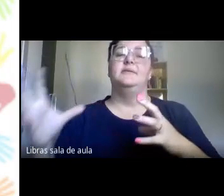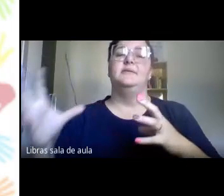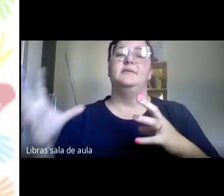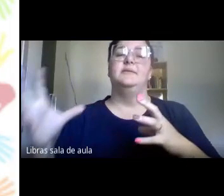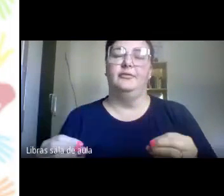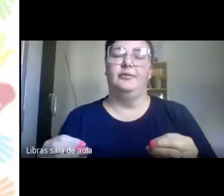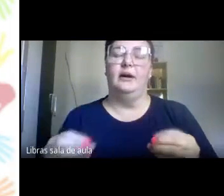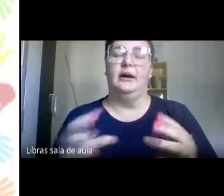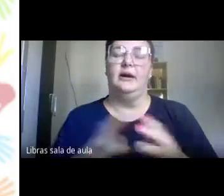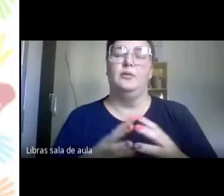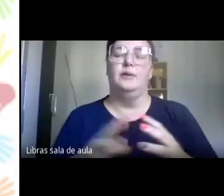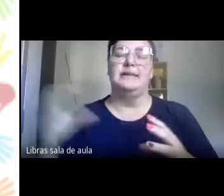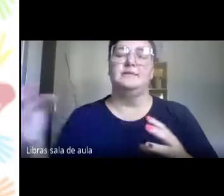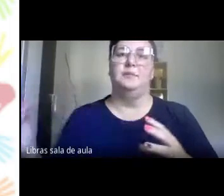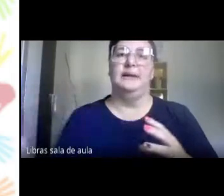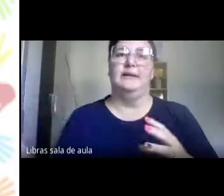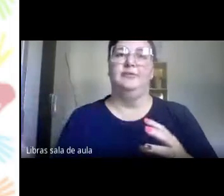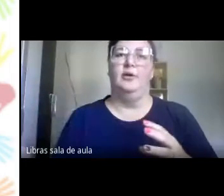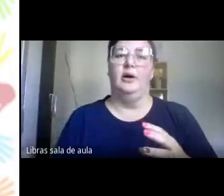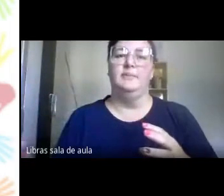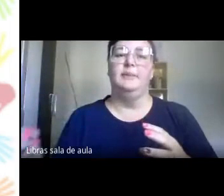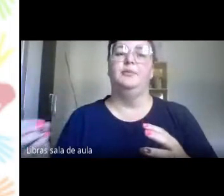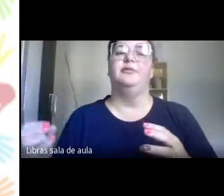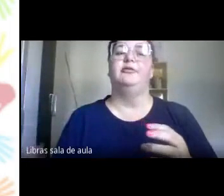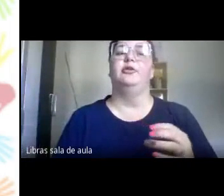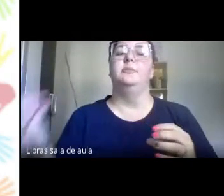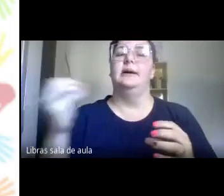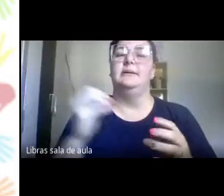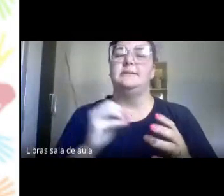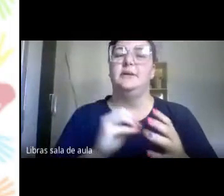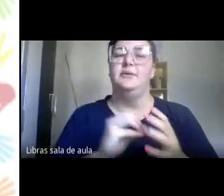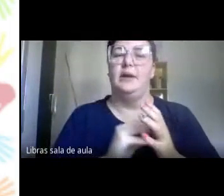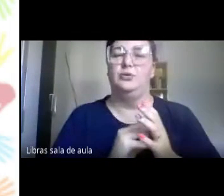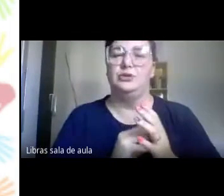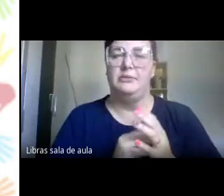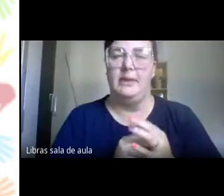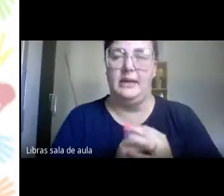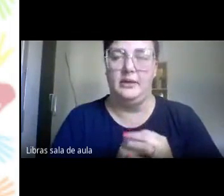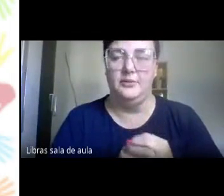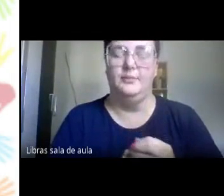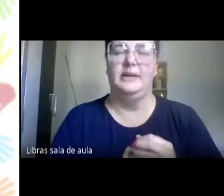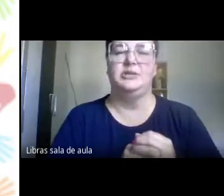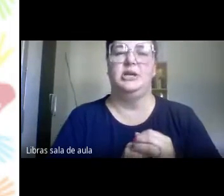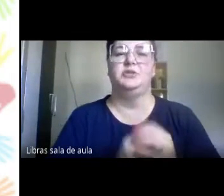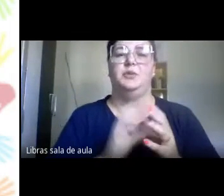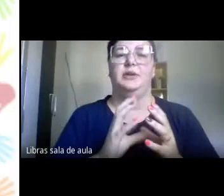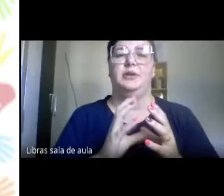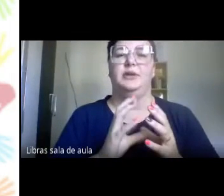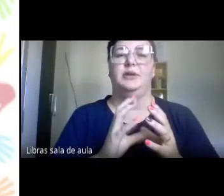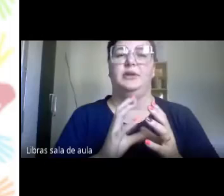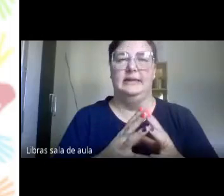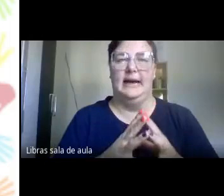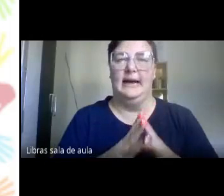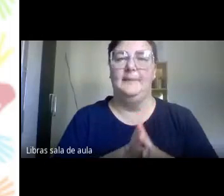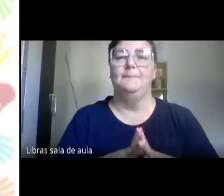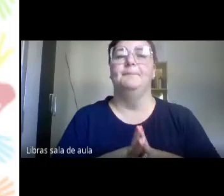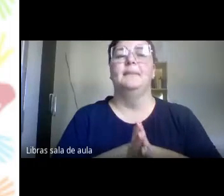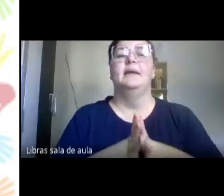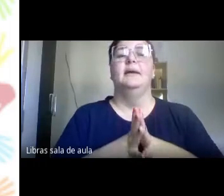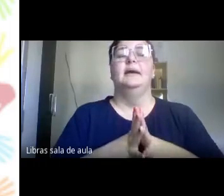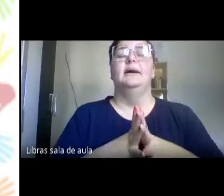está com acesso à plataforma, por favor, mande seu e-mail do Gmail para a gente poder inserir